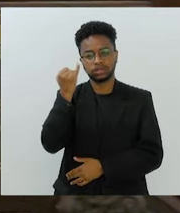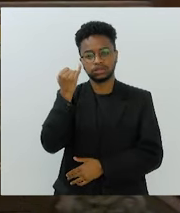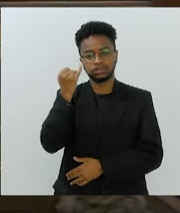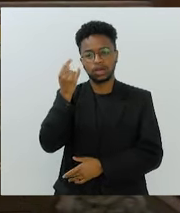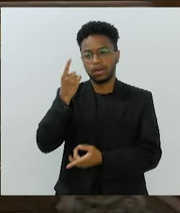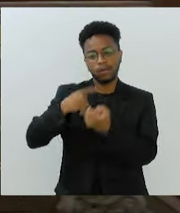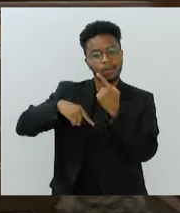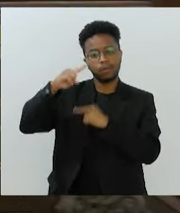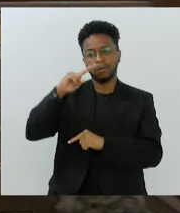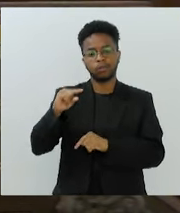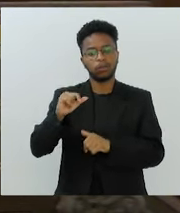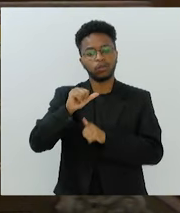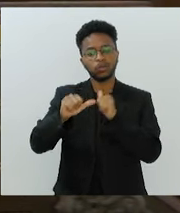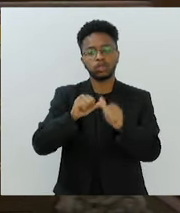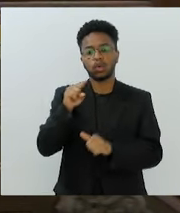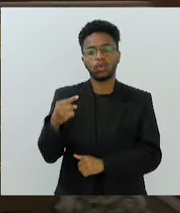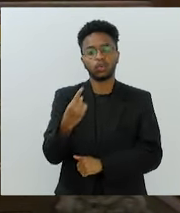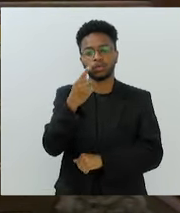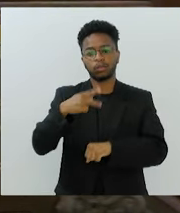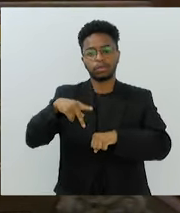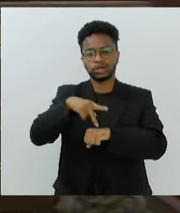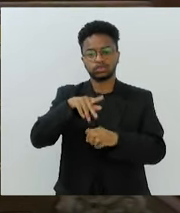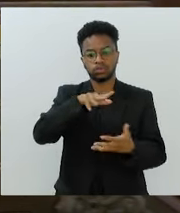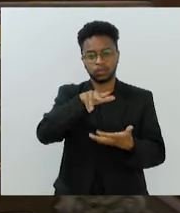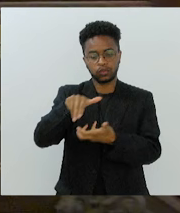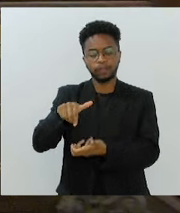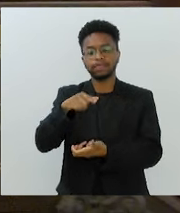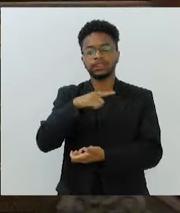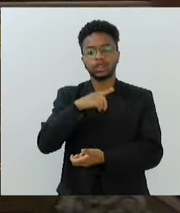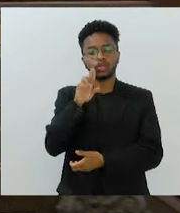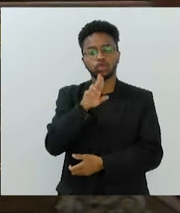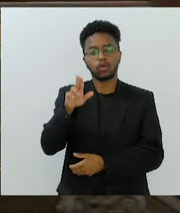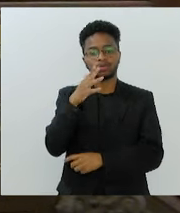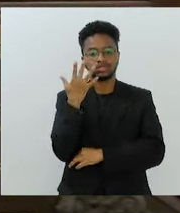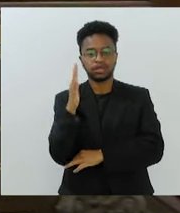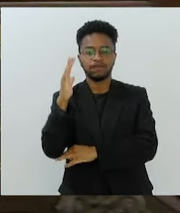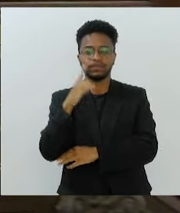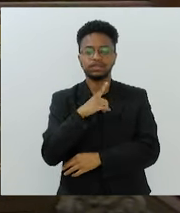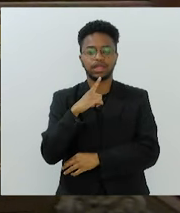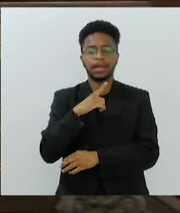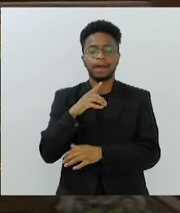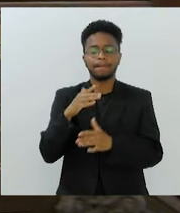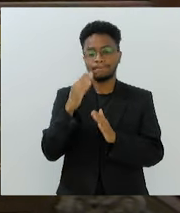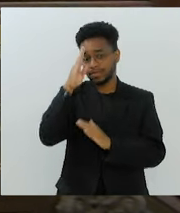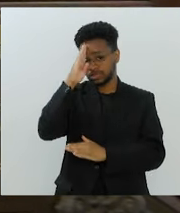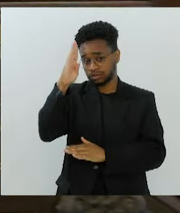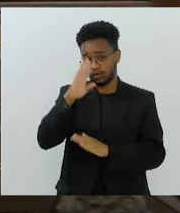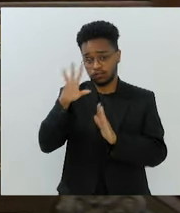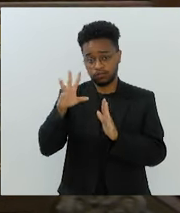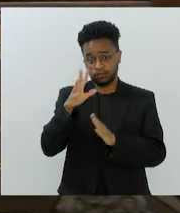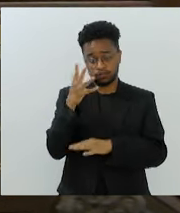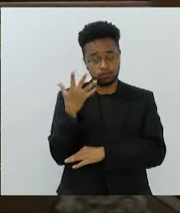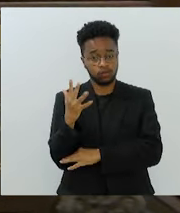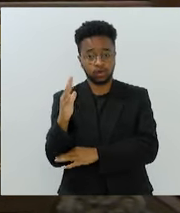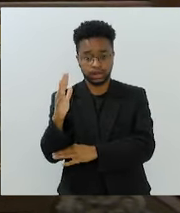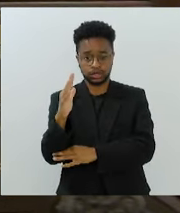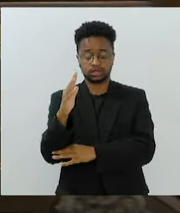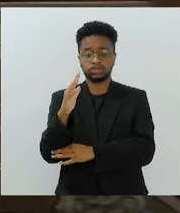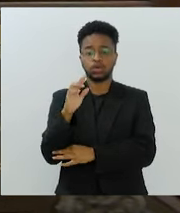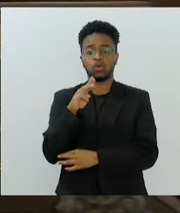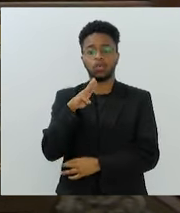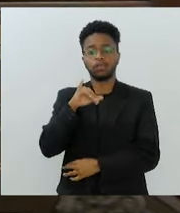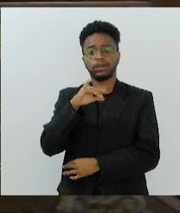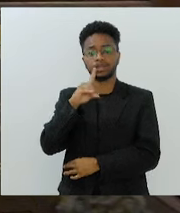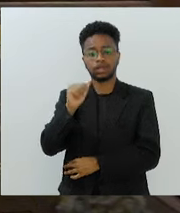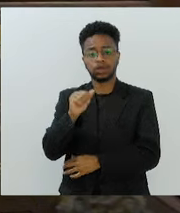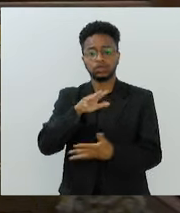país do mundo que tem nome de árvore, que ainda tem a maior floresta tropical úmida do planeta, que ainda tem a maior cota de